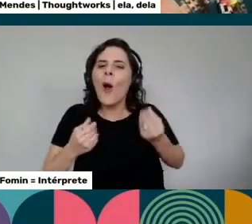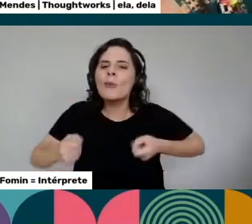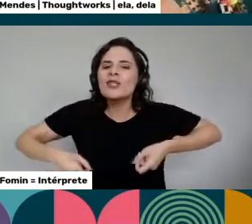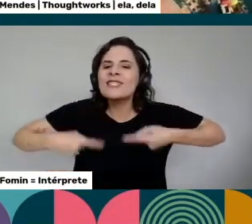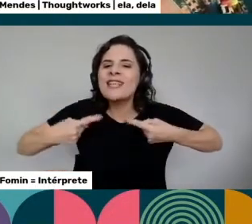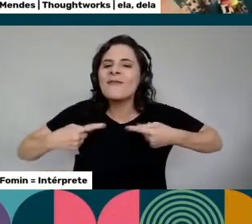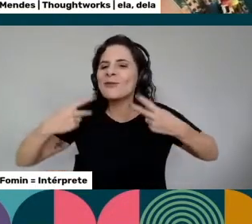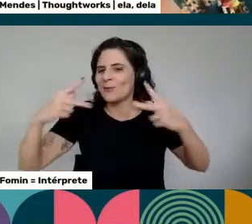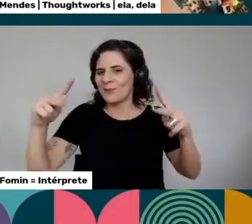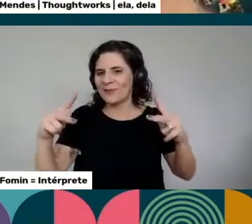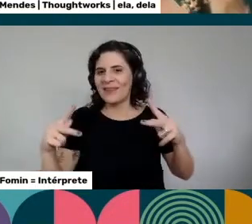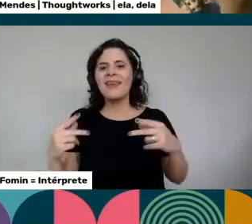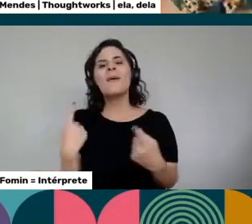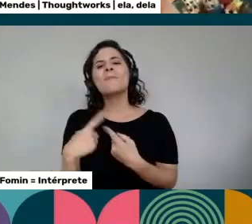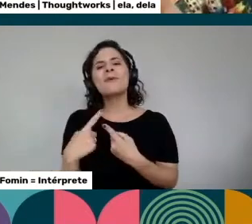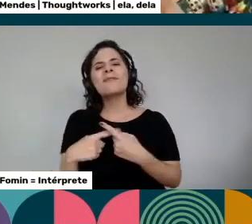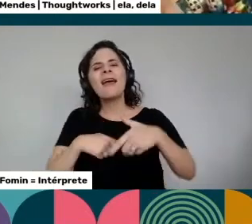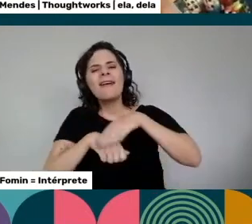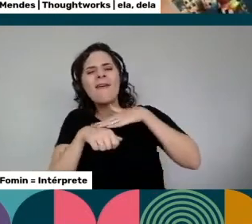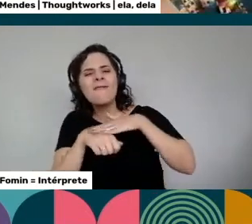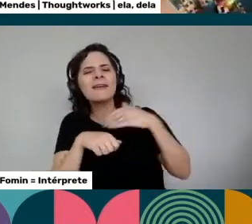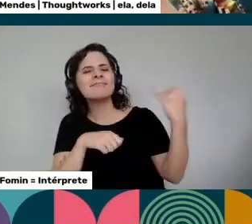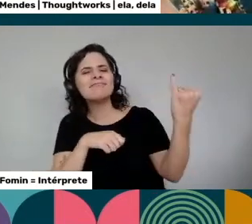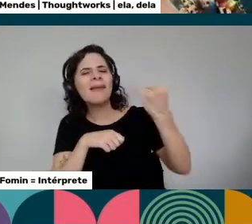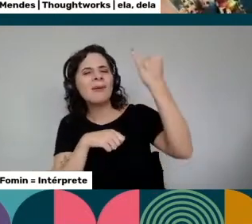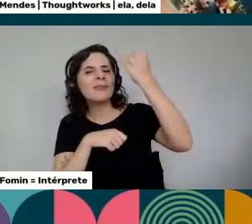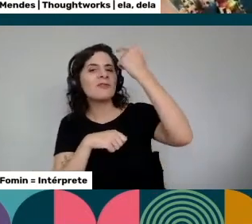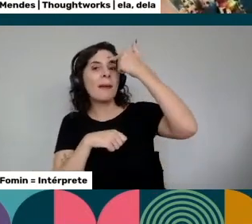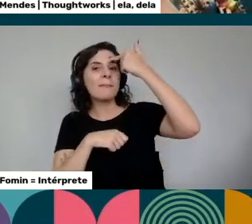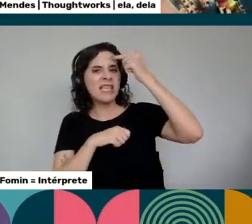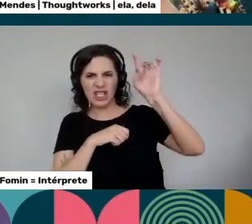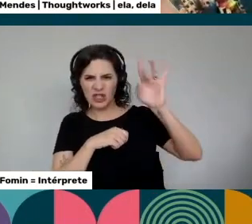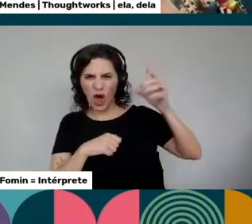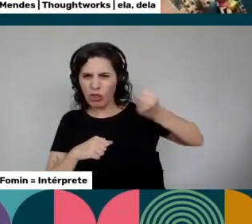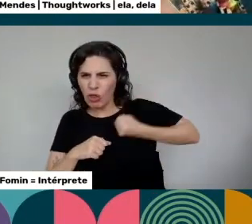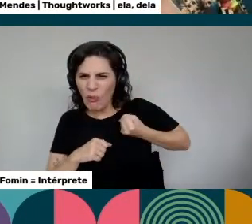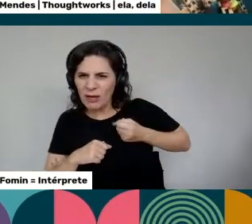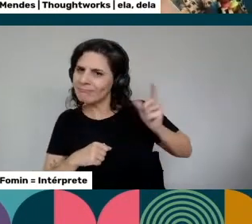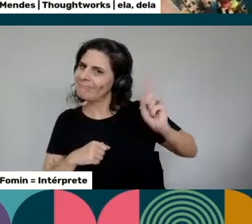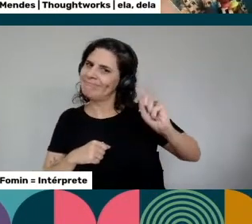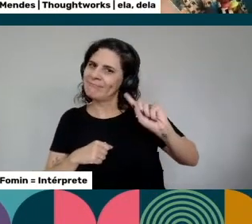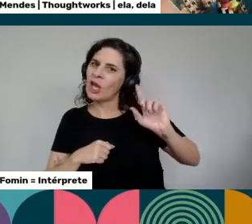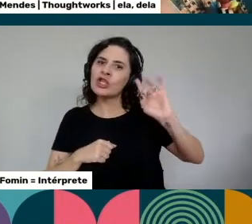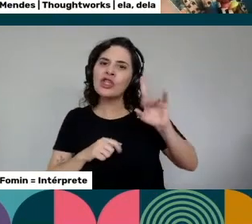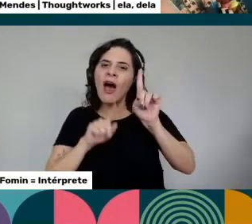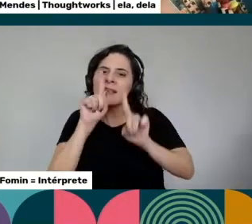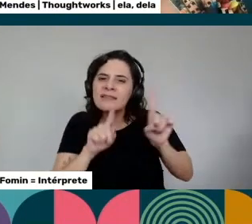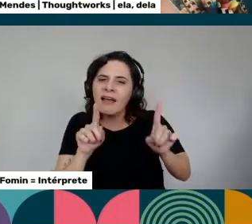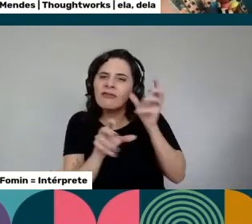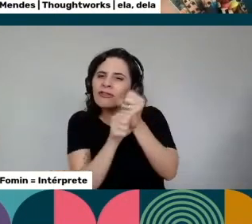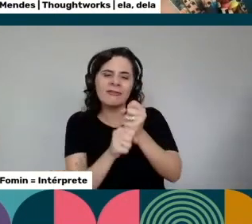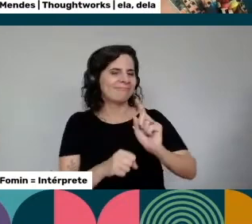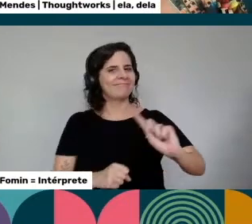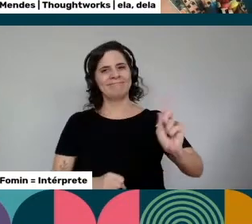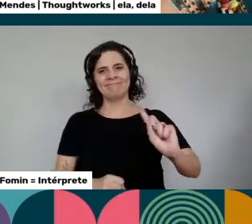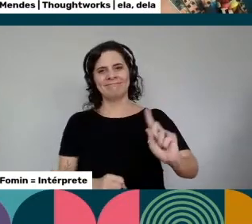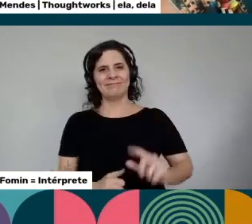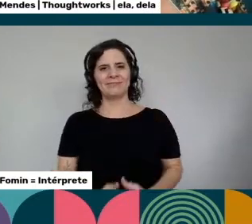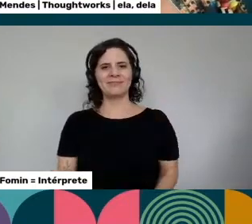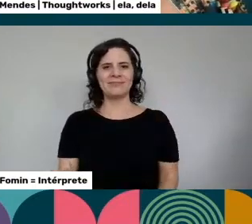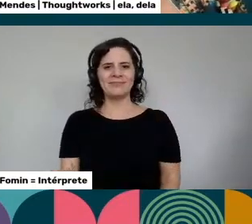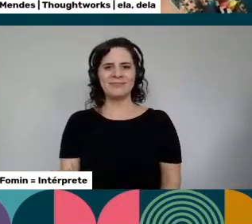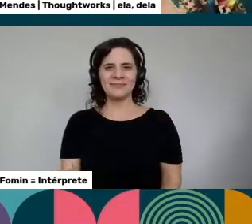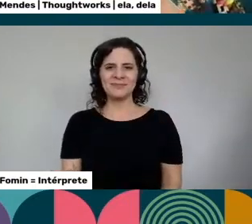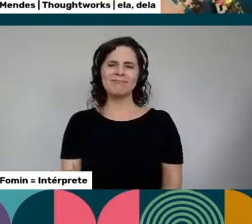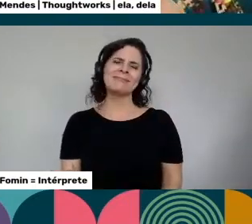e por que essa conversa é tão importante para além dos números, né? Perfeito, Grazi. Obrigada pela introdução. Prazer enorme estar